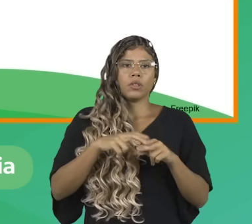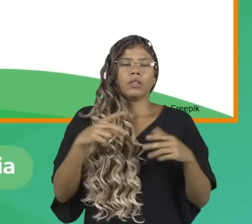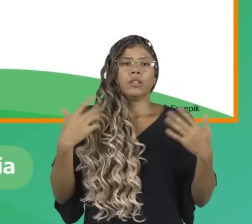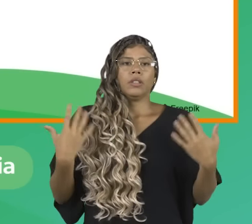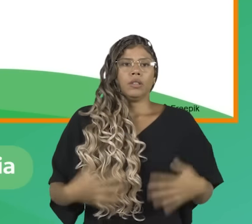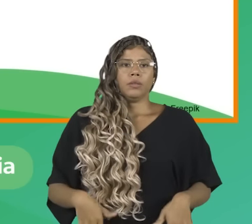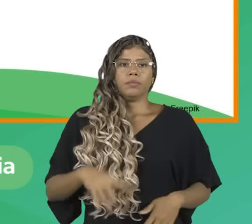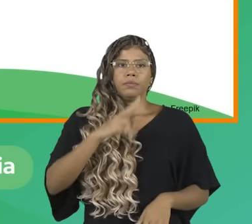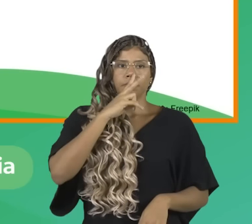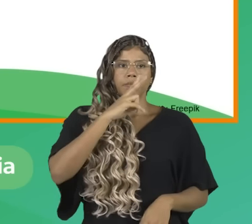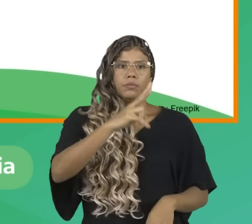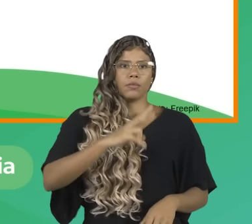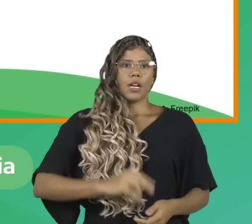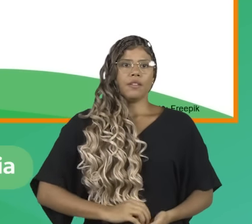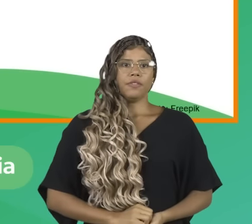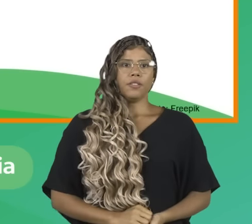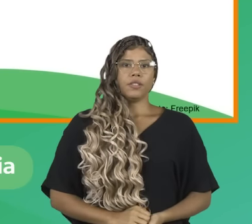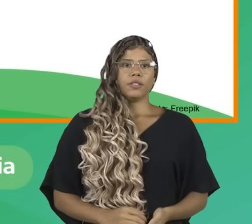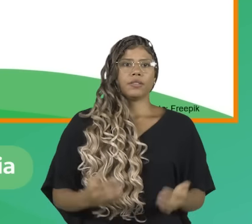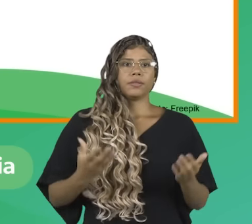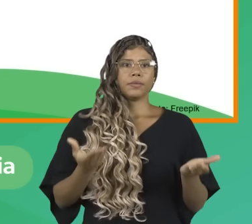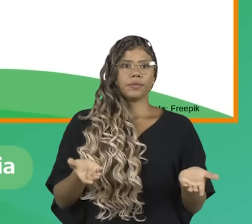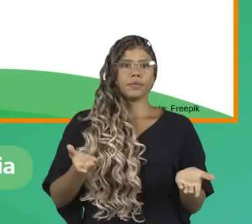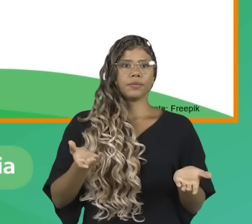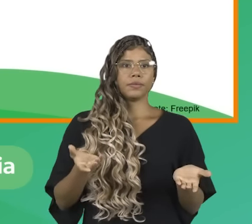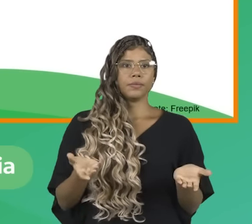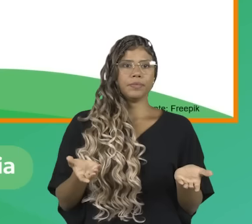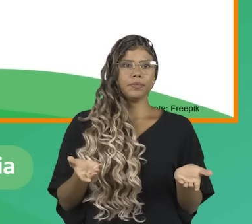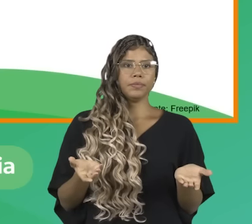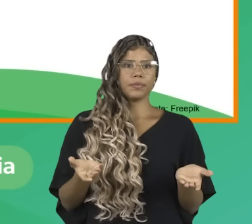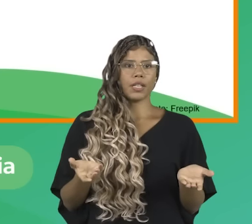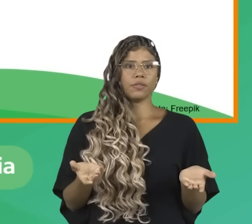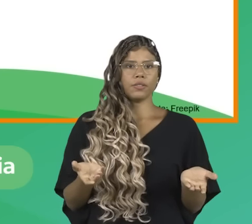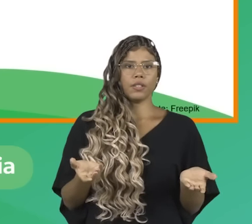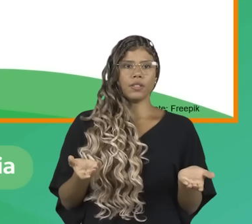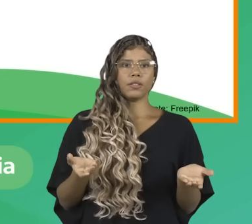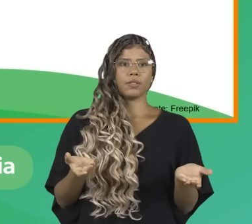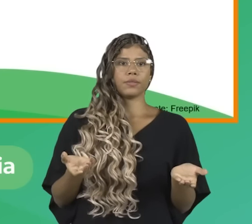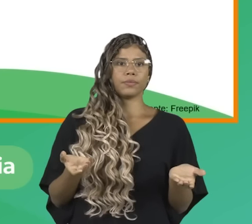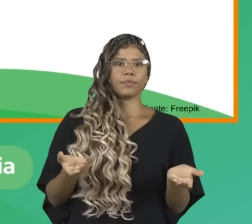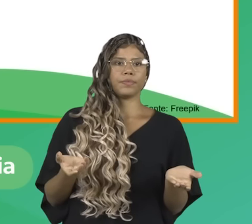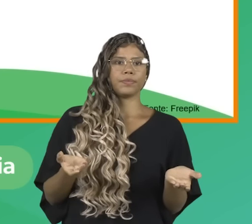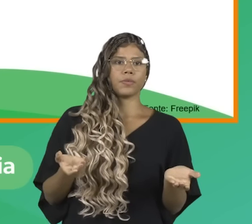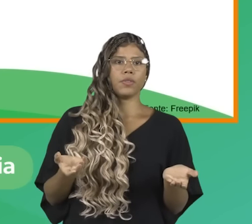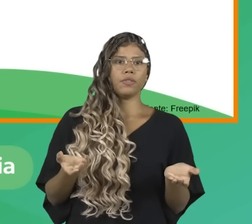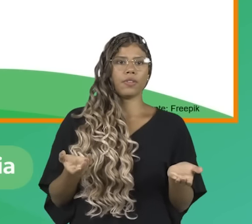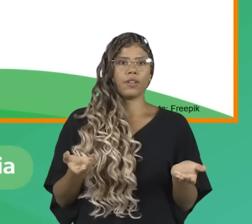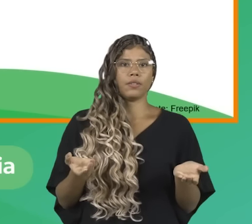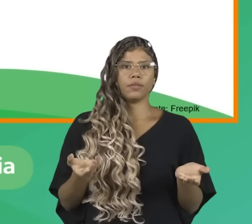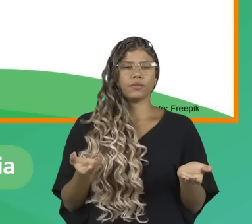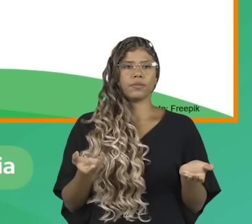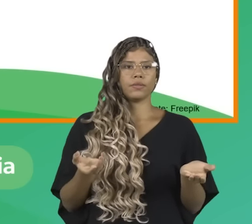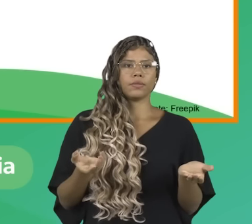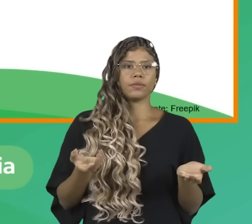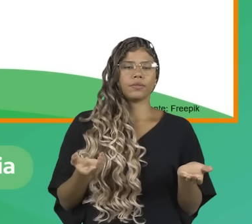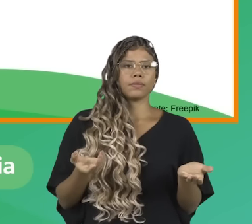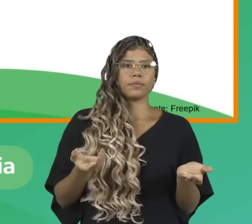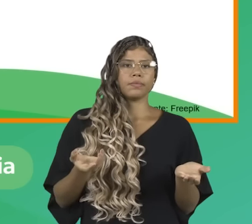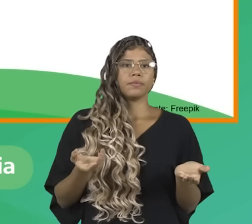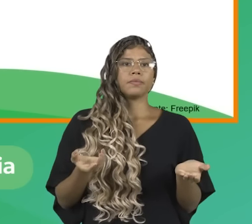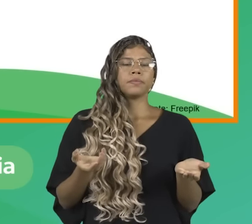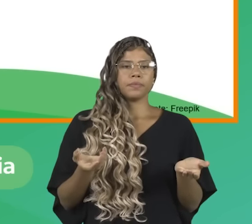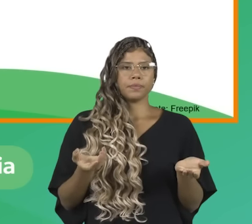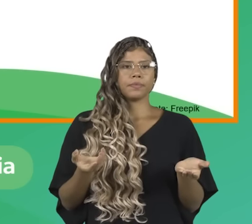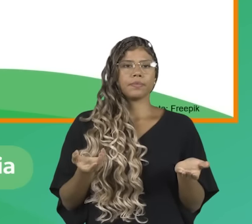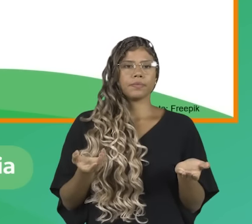com a margem menor, eles têm que chegar com alguma coisa que diferencie um do outro. Normalmente design ou alguma coisa da atualização. Mas o fato